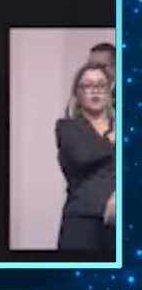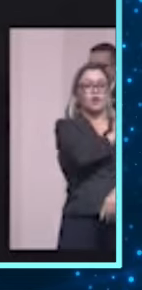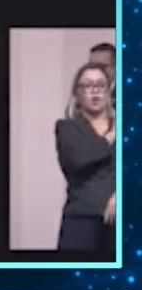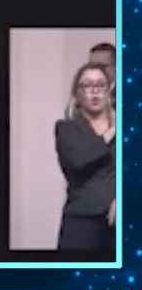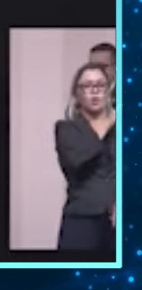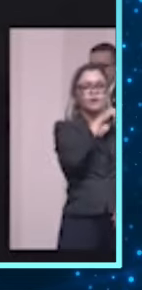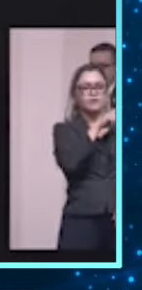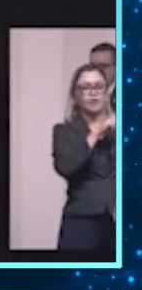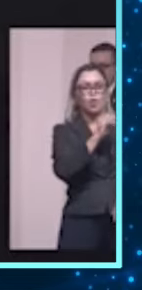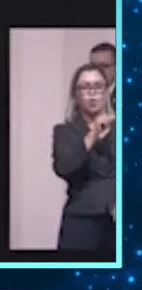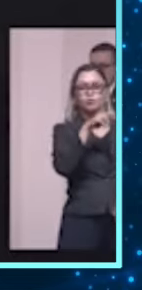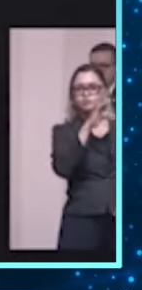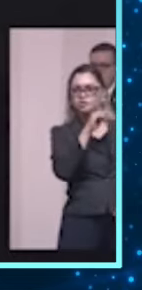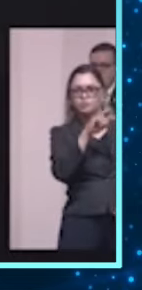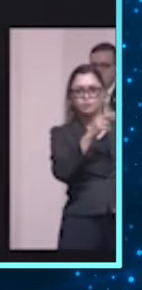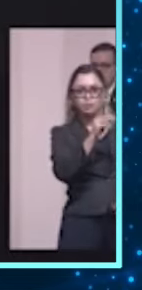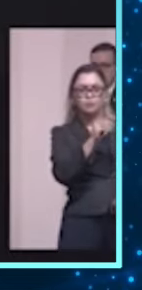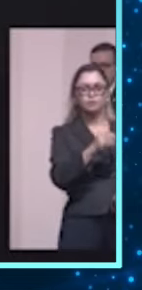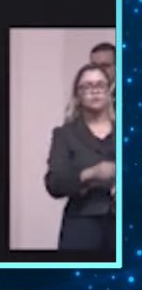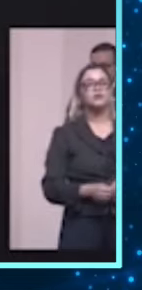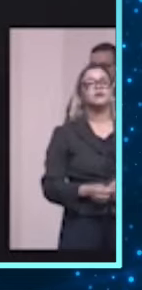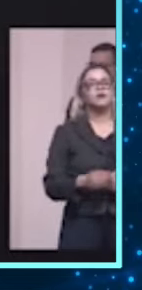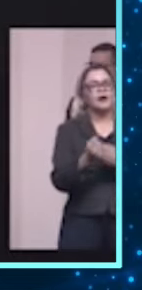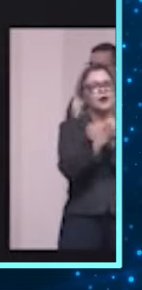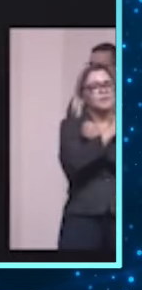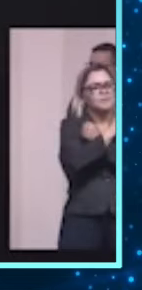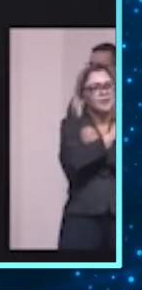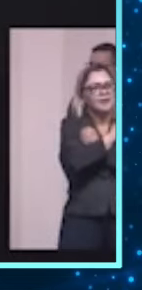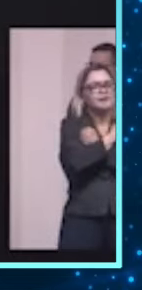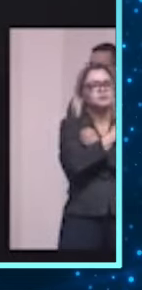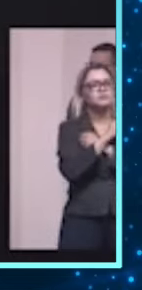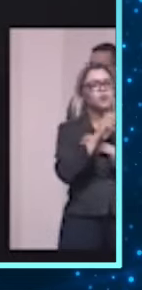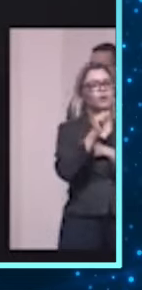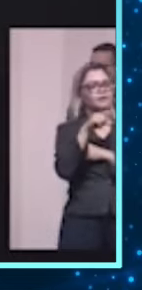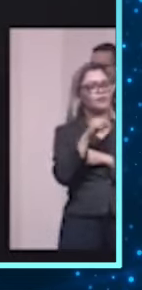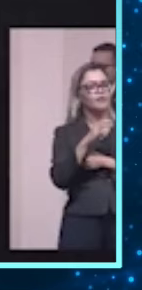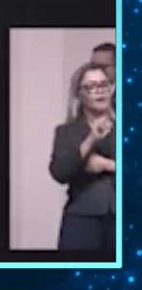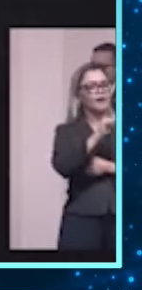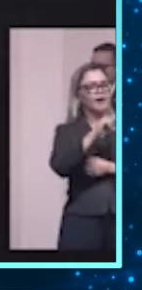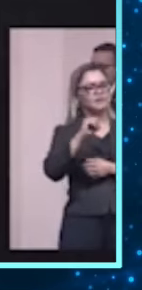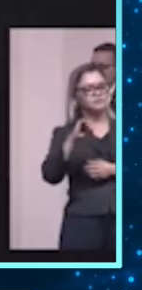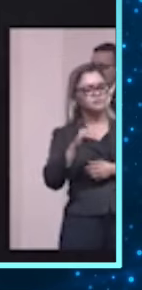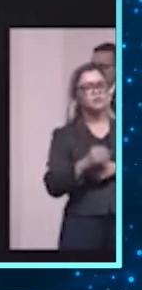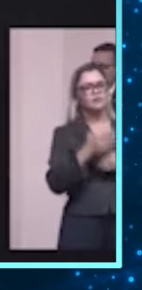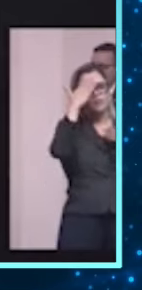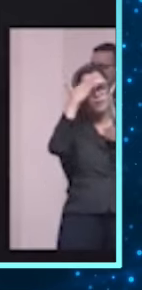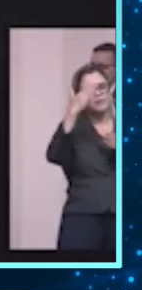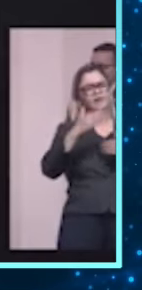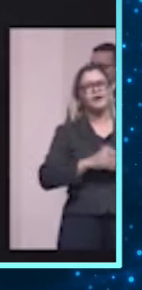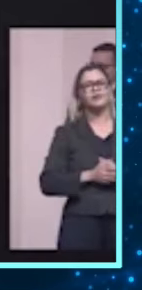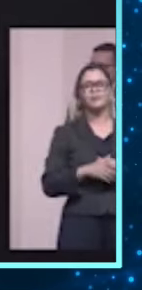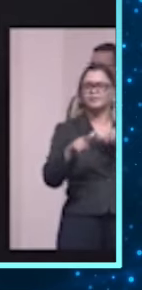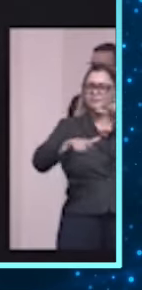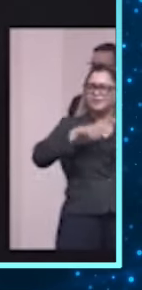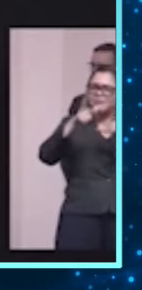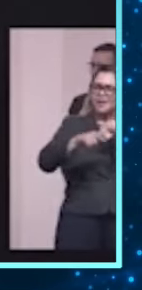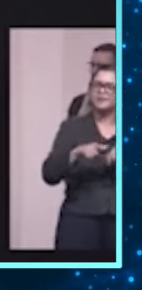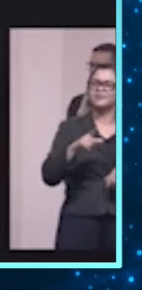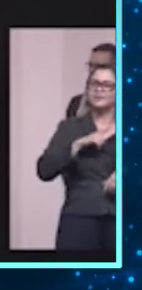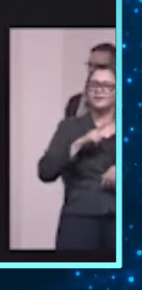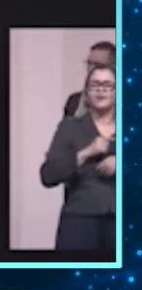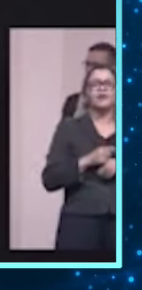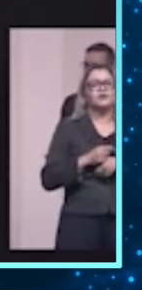pessoal eu não o desrespeito Eu admiro muito mas nós estamos lutando pelo Brasil não é por São Paulo não é por